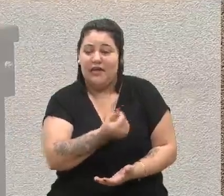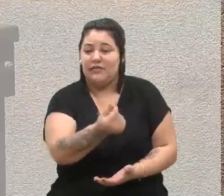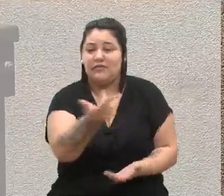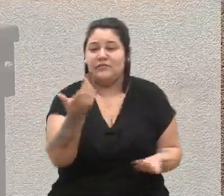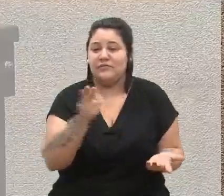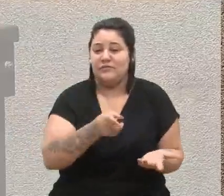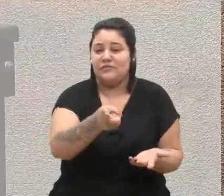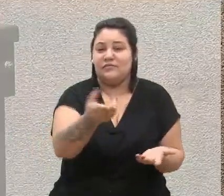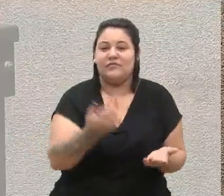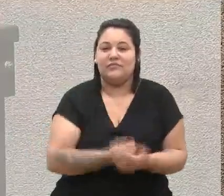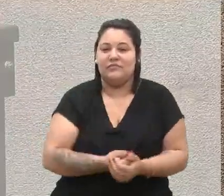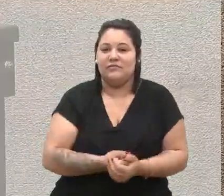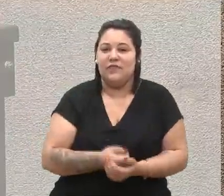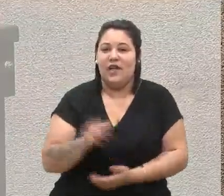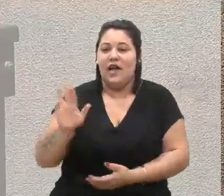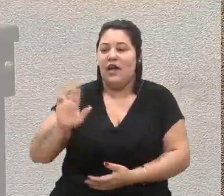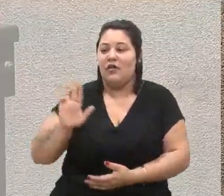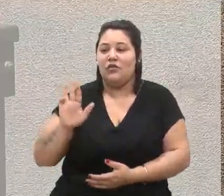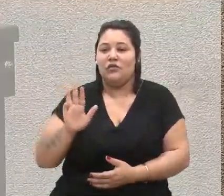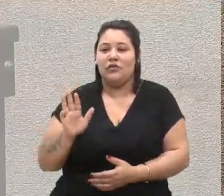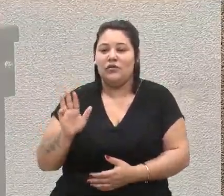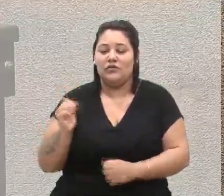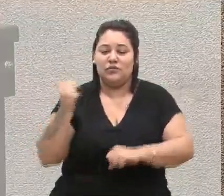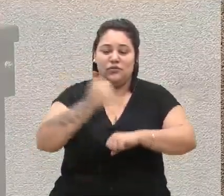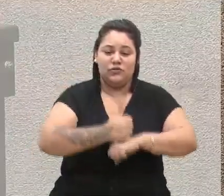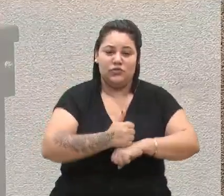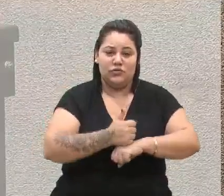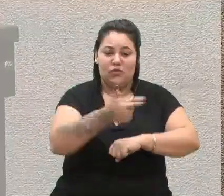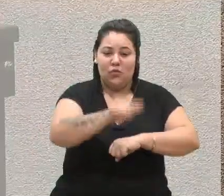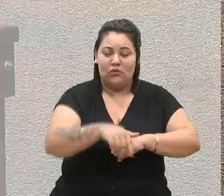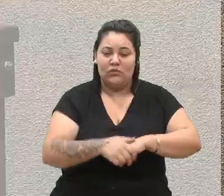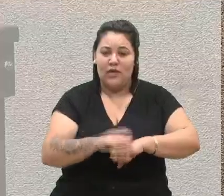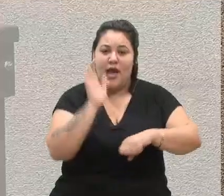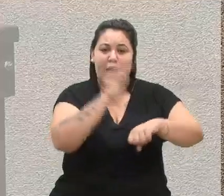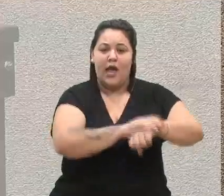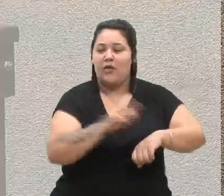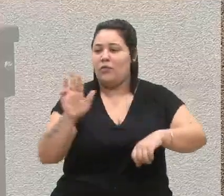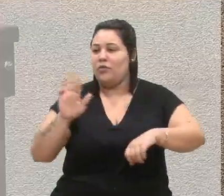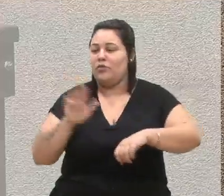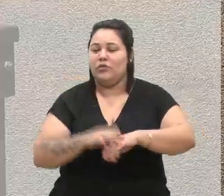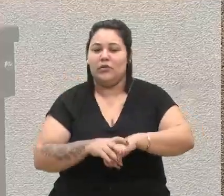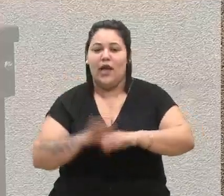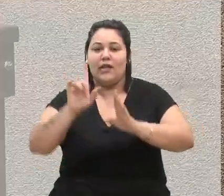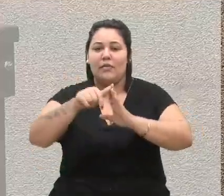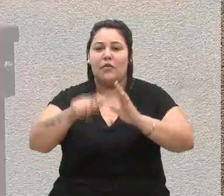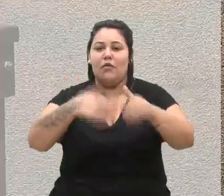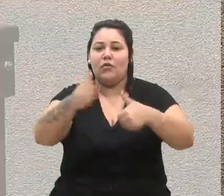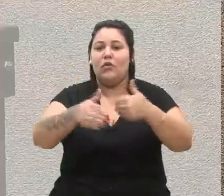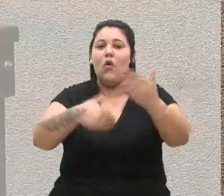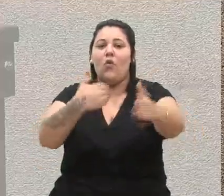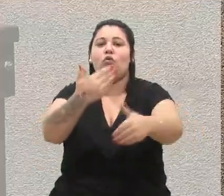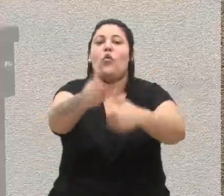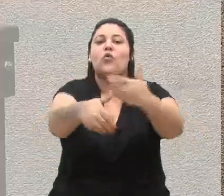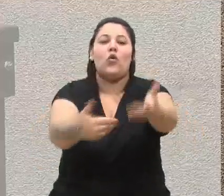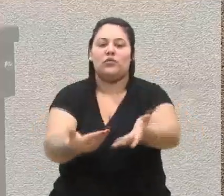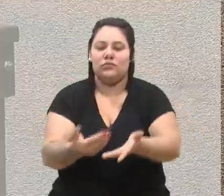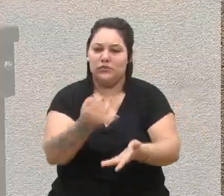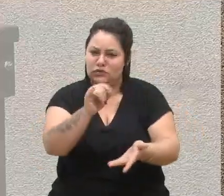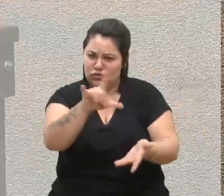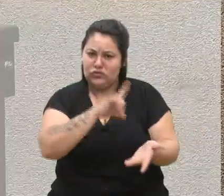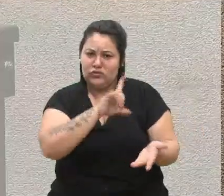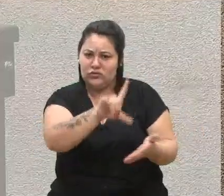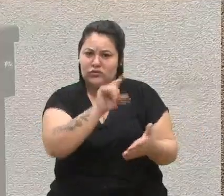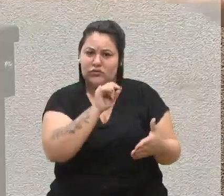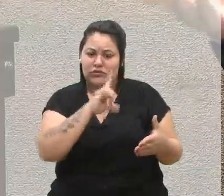governo, entra um outro presidente e o outro vai culpar o Lula que as coisas não funcionam. Não, se tu te elegeu, tenha competência e resolva o